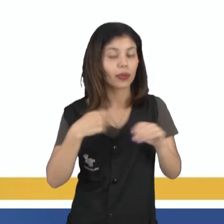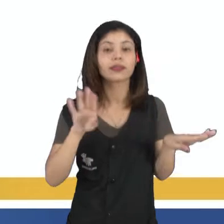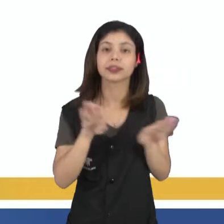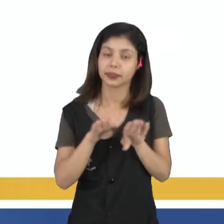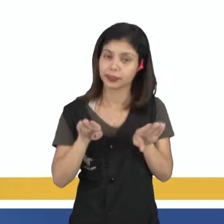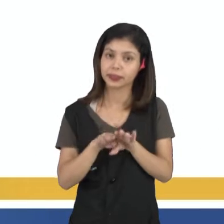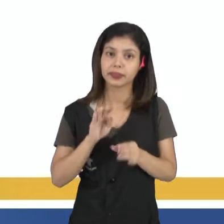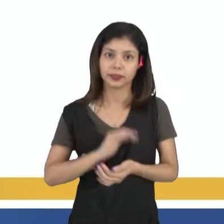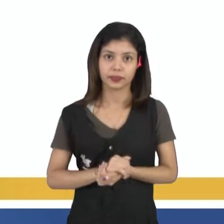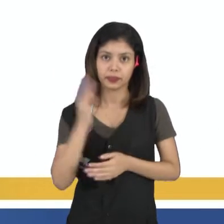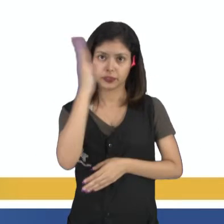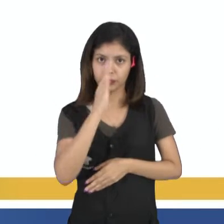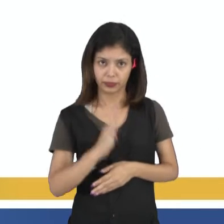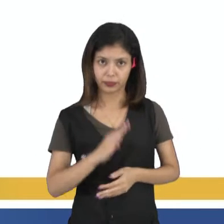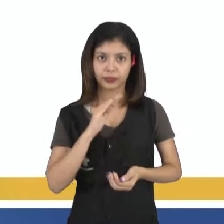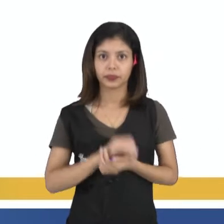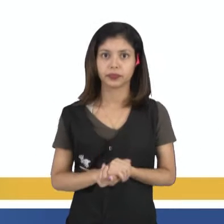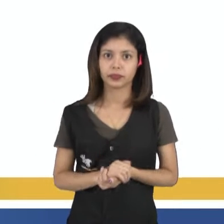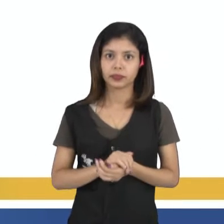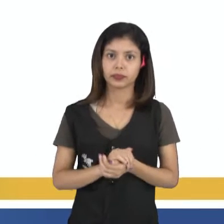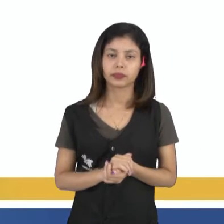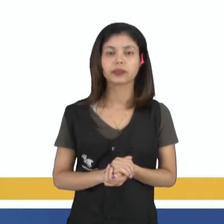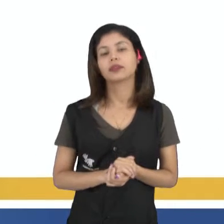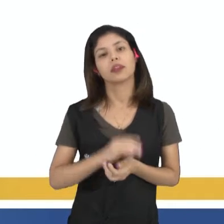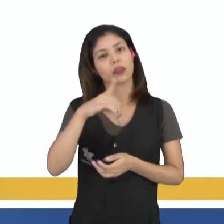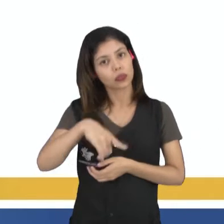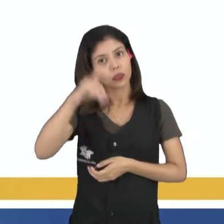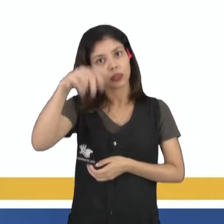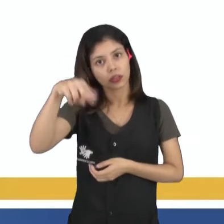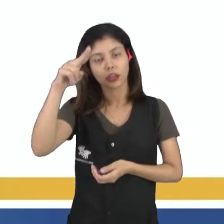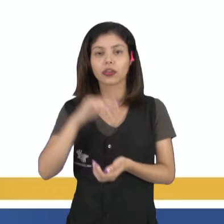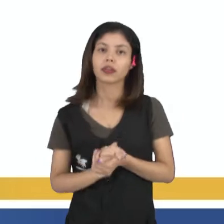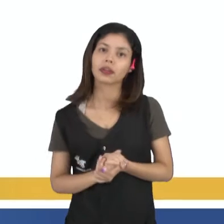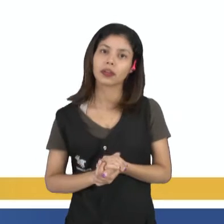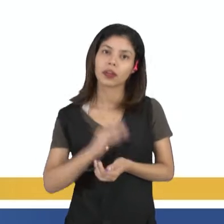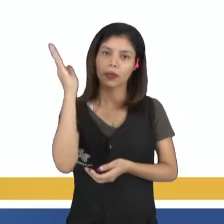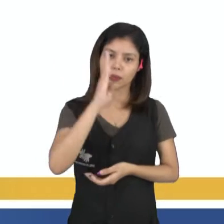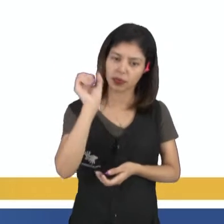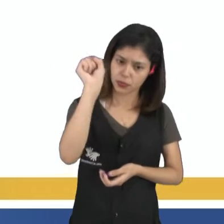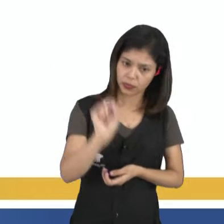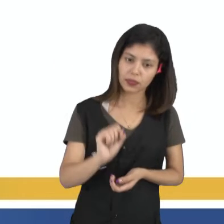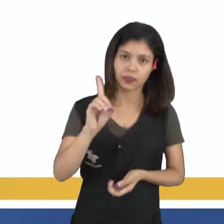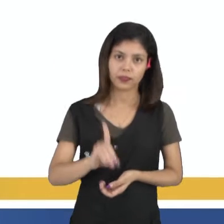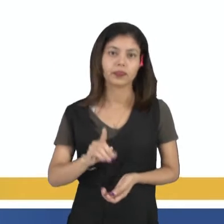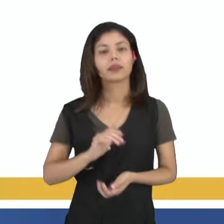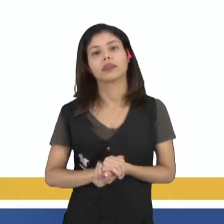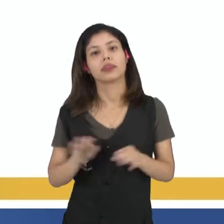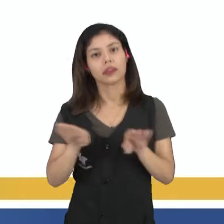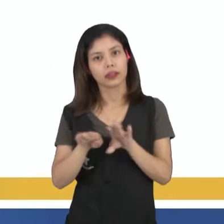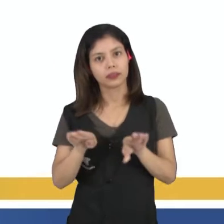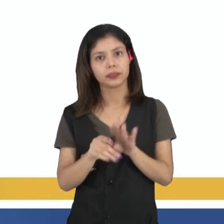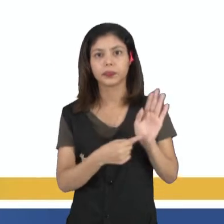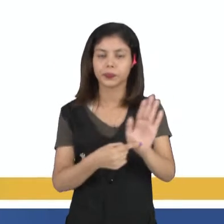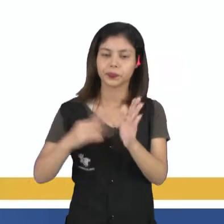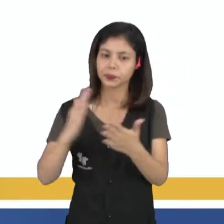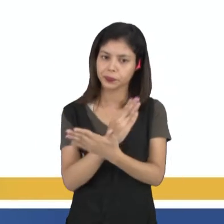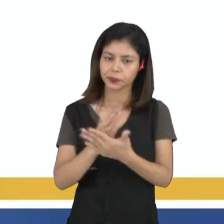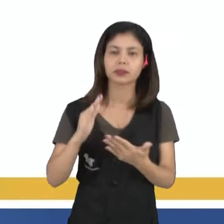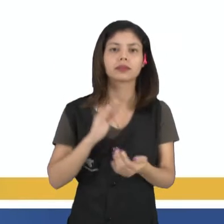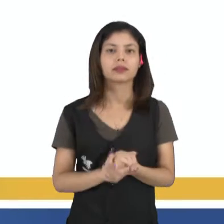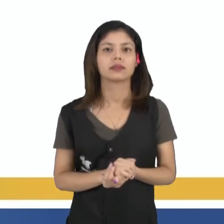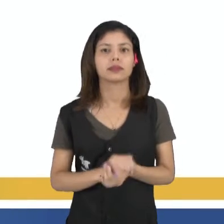como eu disse no Brasil transferiu-se do Nordeste para o Sudoeste do território brasileiro algumas